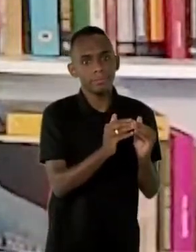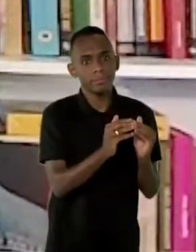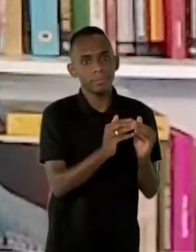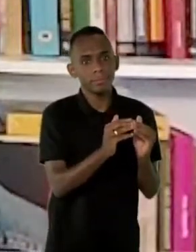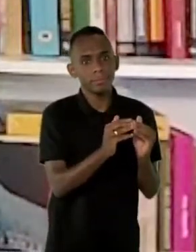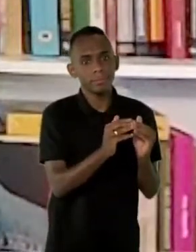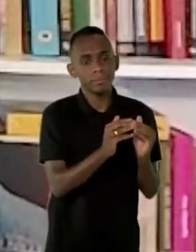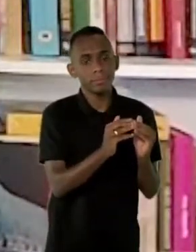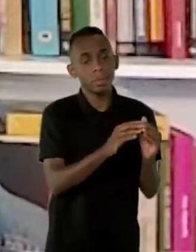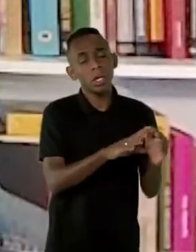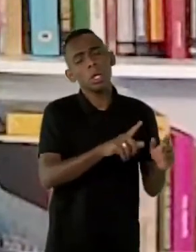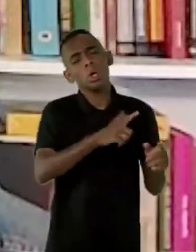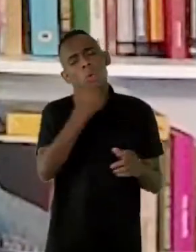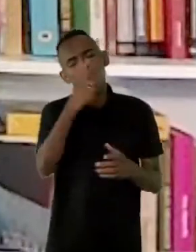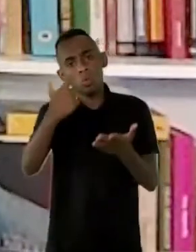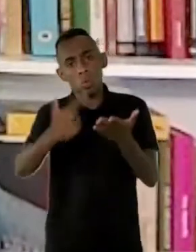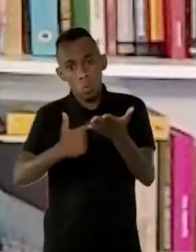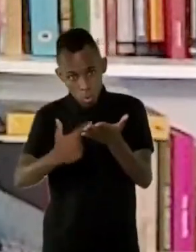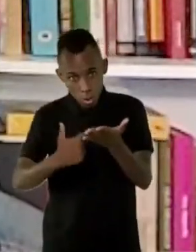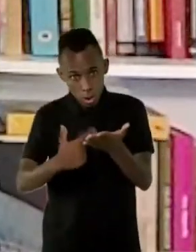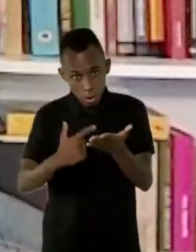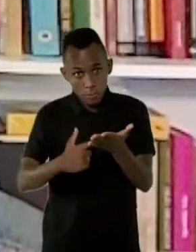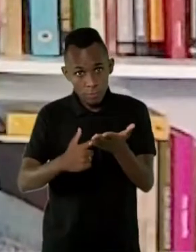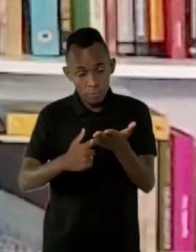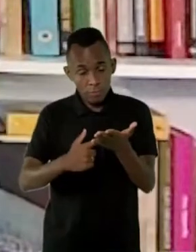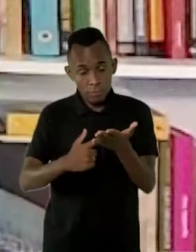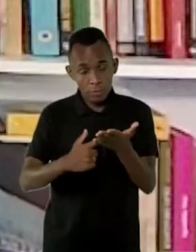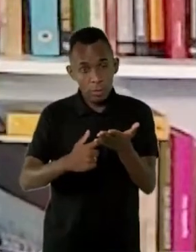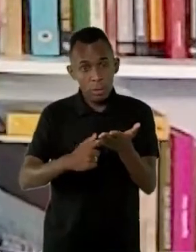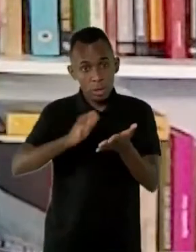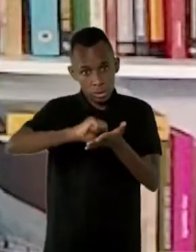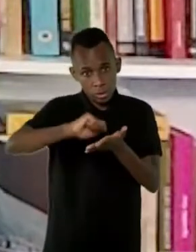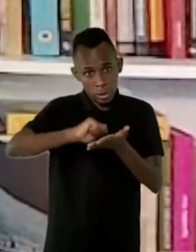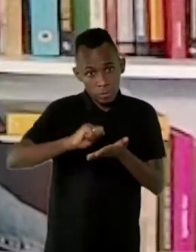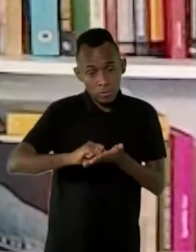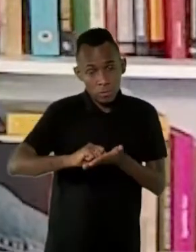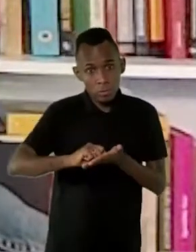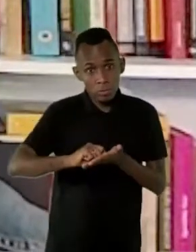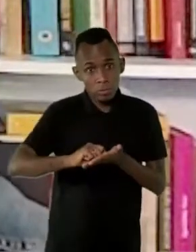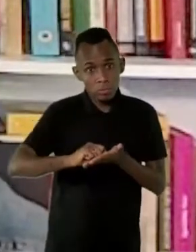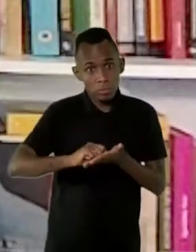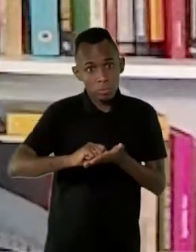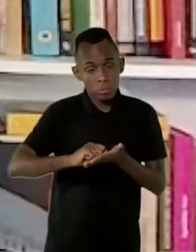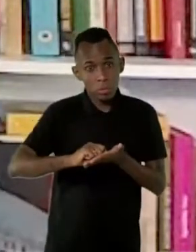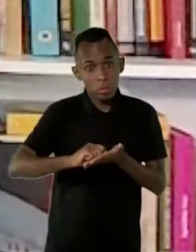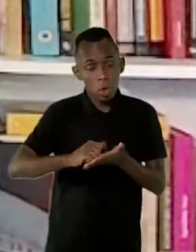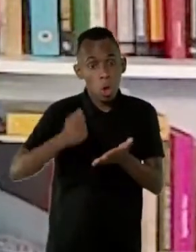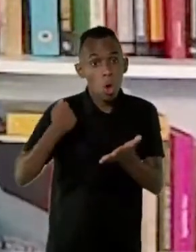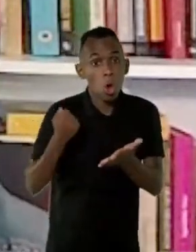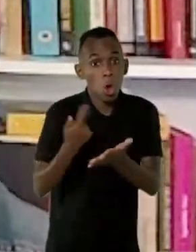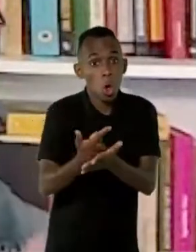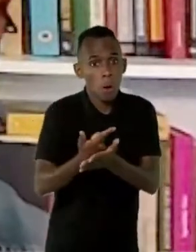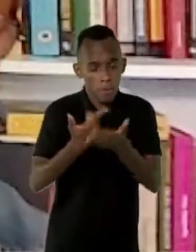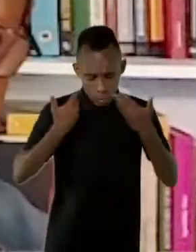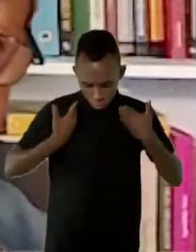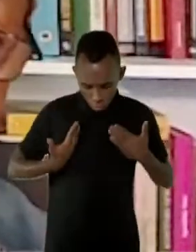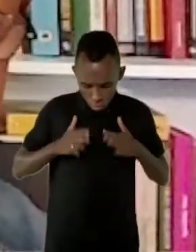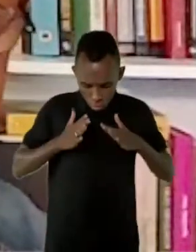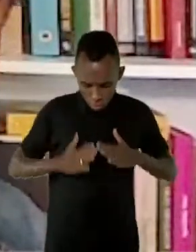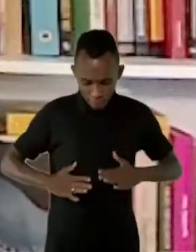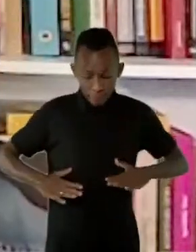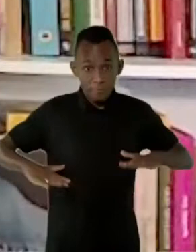casa de alvenaria, ou seja, na situação da sala de visita, a Carolina chegava a comprar vestidos